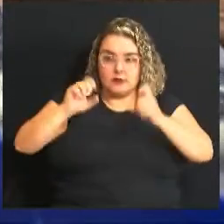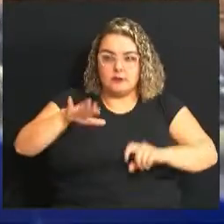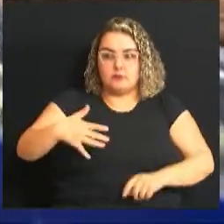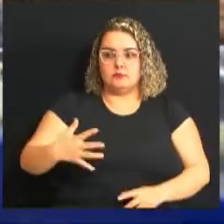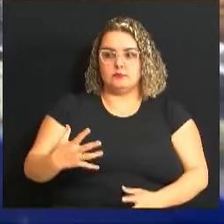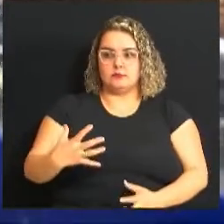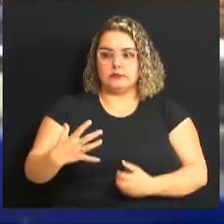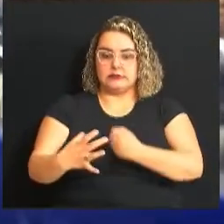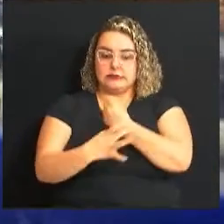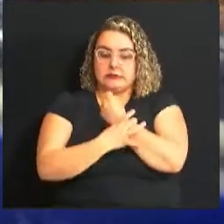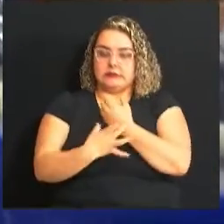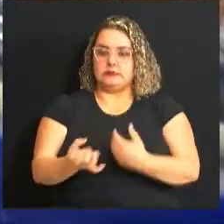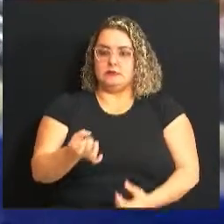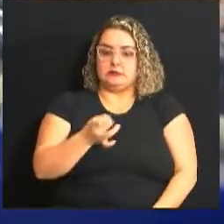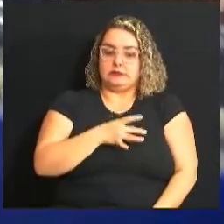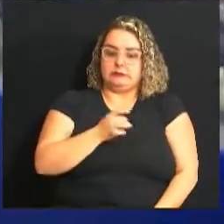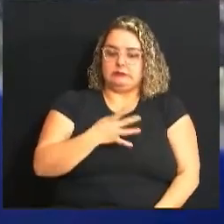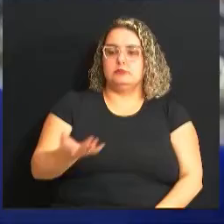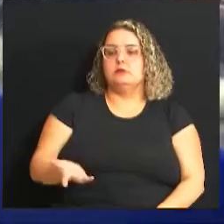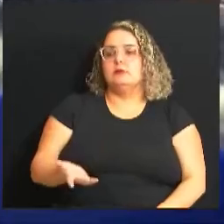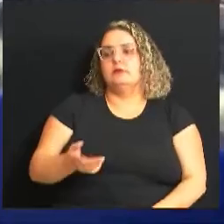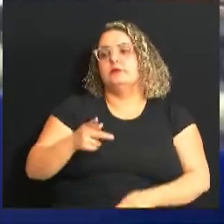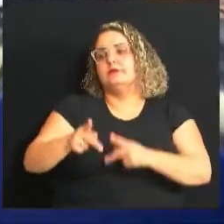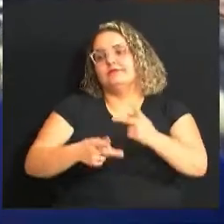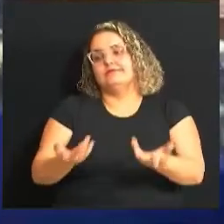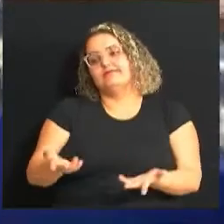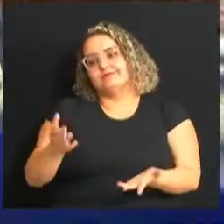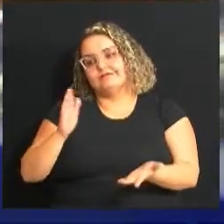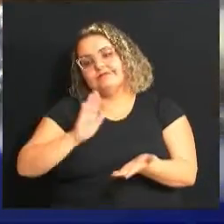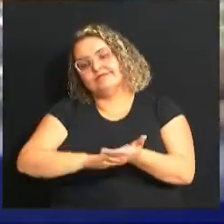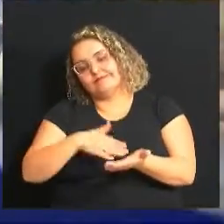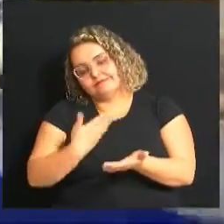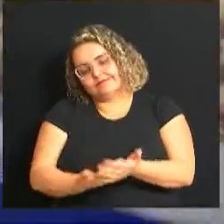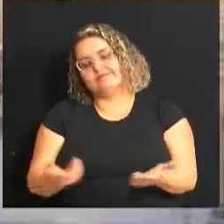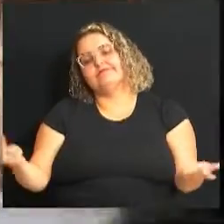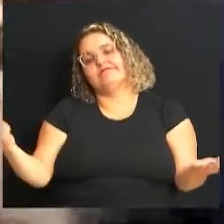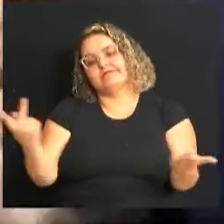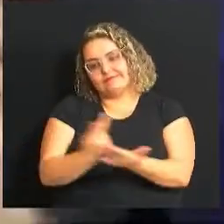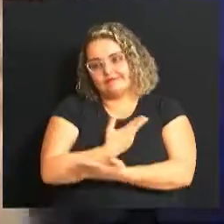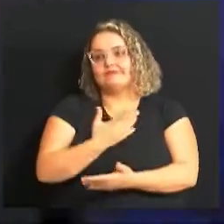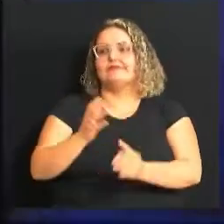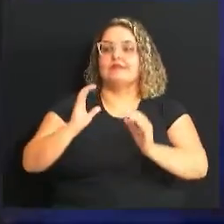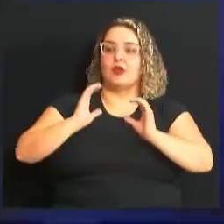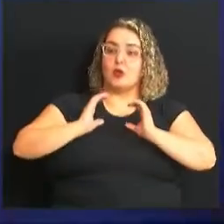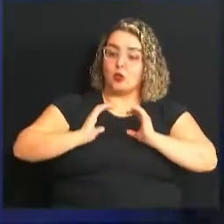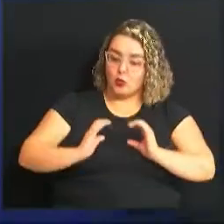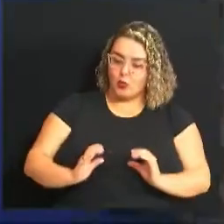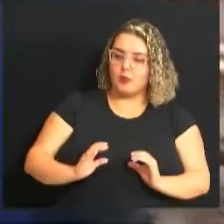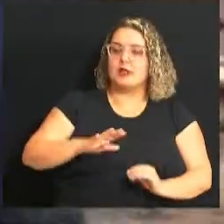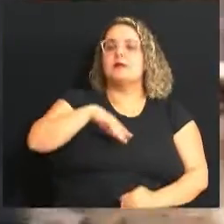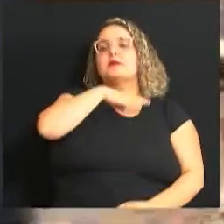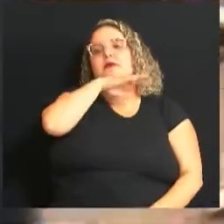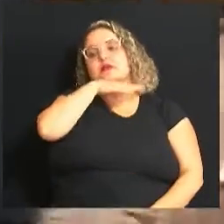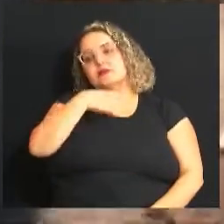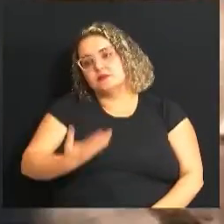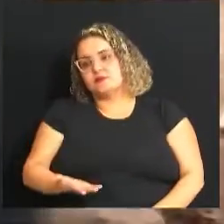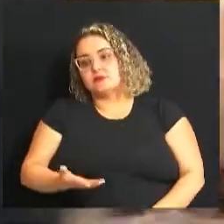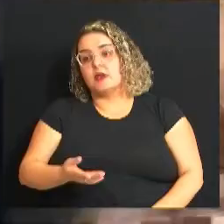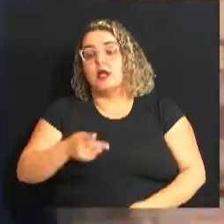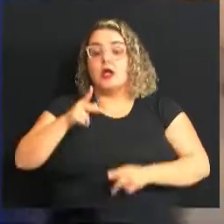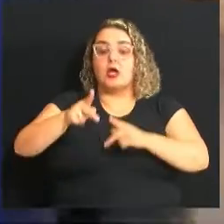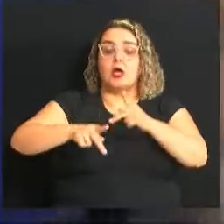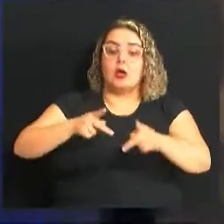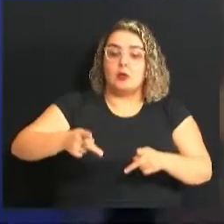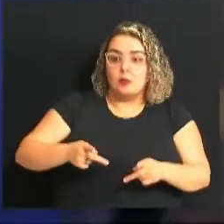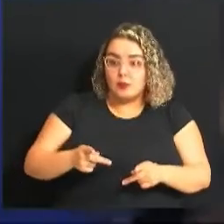população não perdoa, né? Porque interpreta de forma errada o comportamento do animal. E a população humana diz que a caninana é